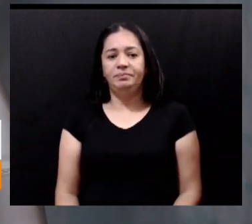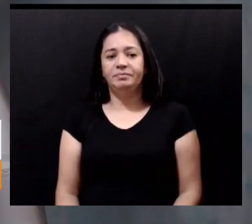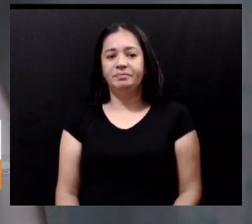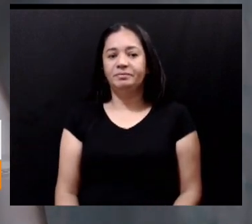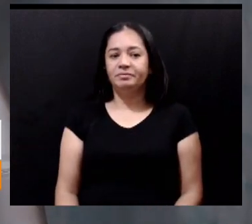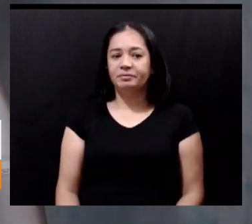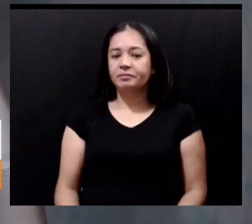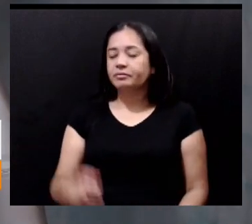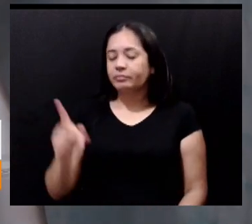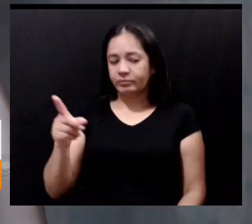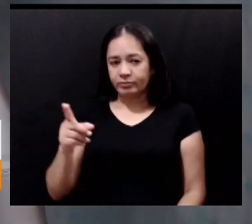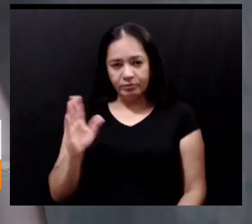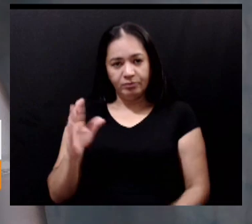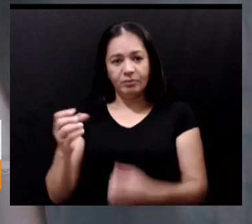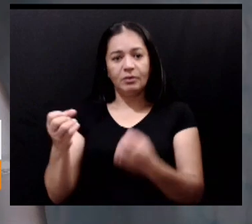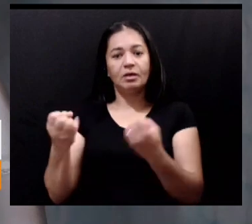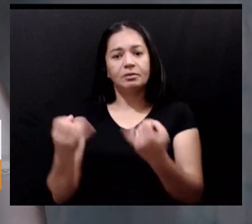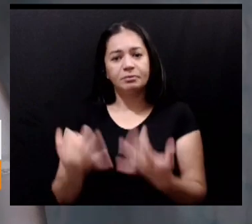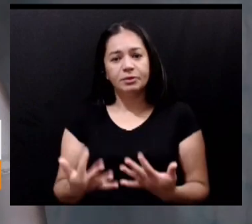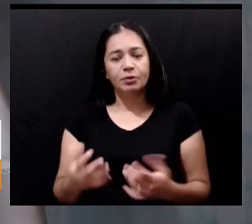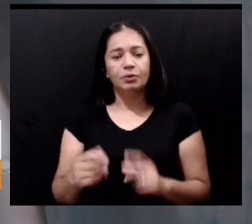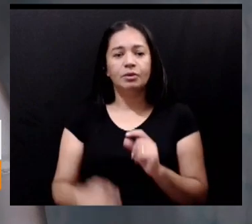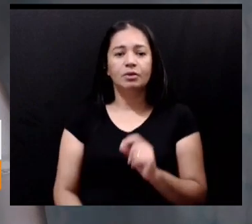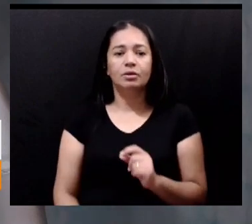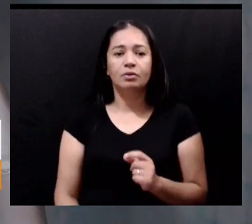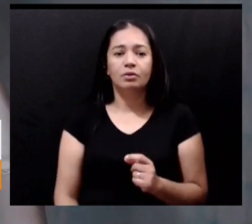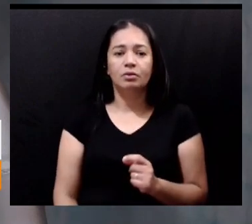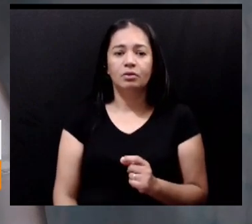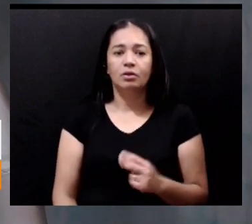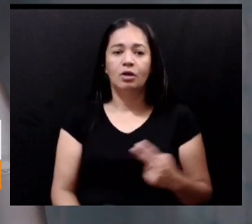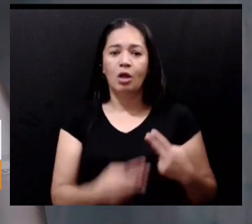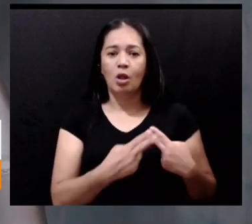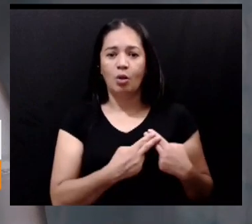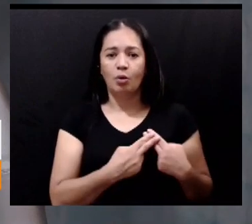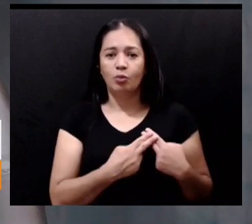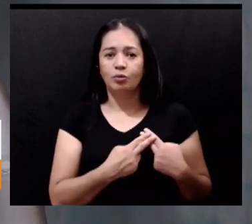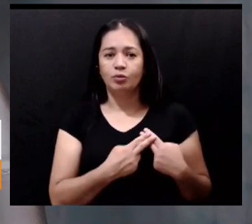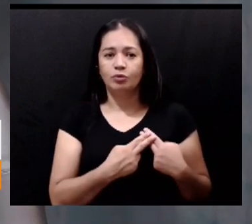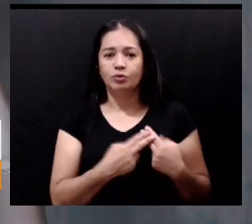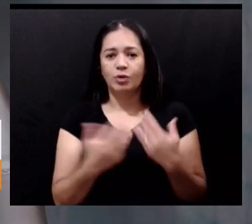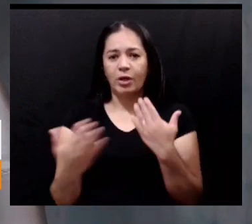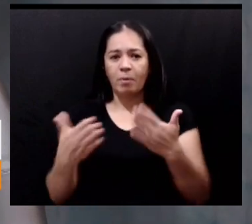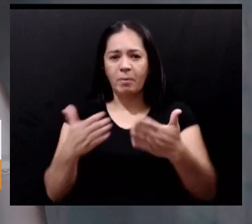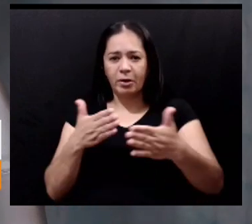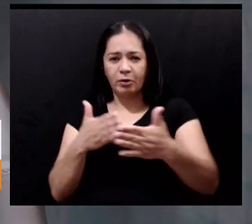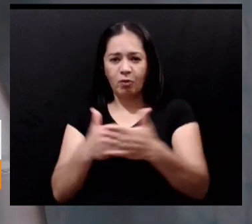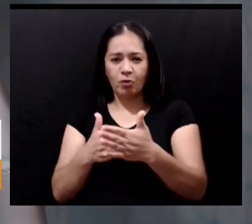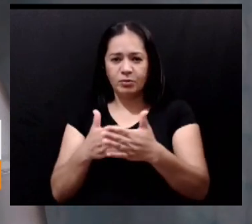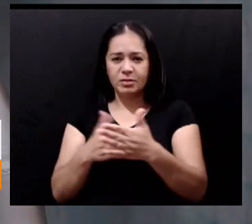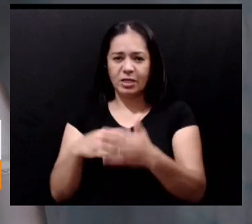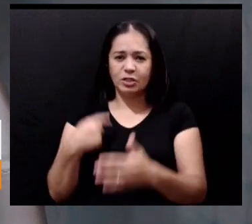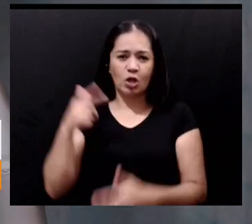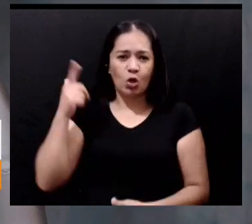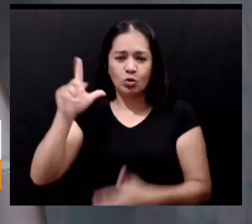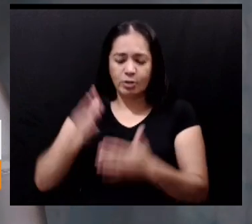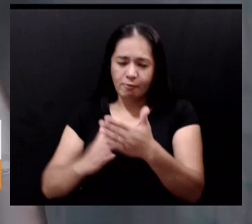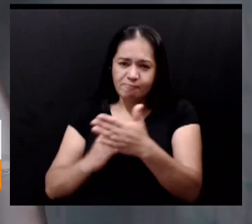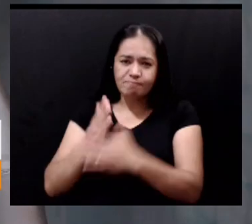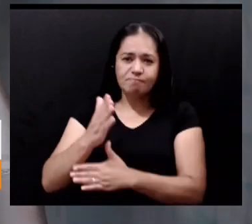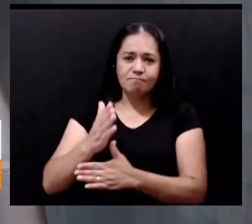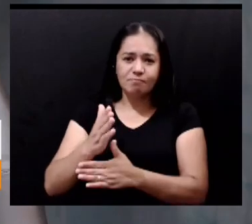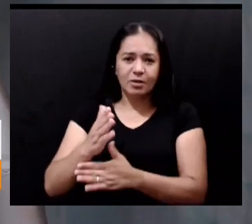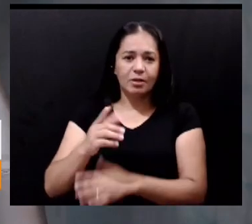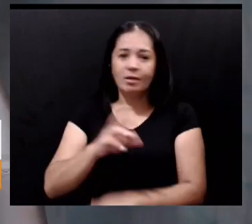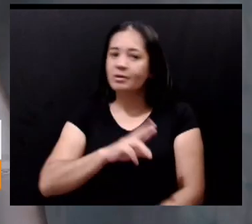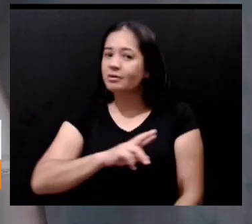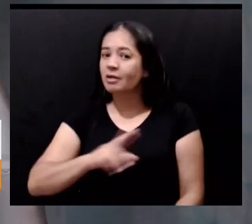Helena Franco também. Luto não é como um obstáculo que a gente vai passar por ele e ele vai ficar lá atrás. Uhum. O luto ele vai